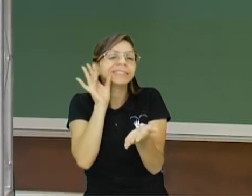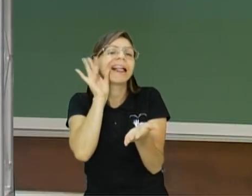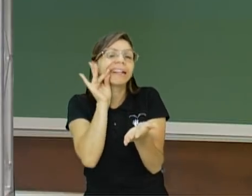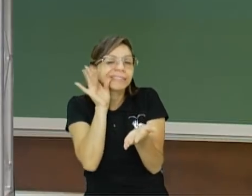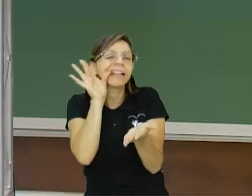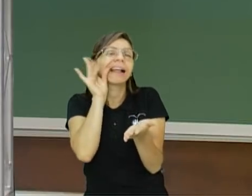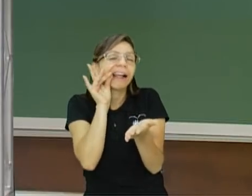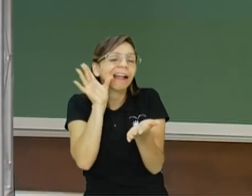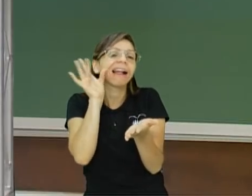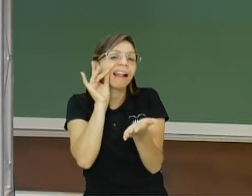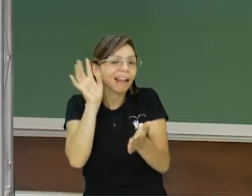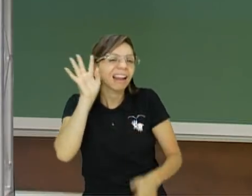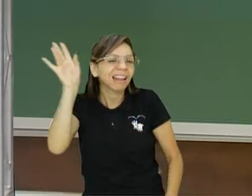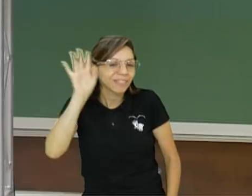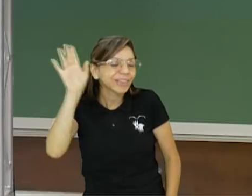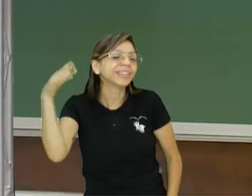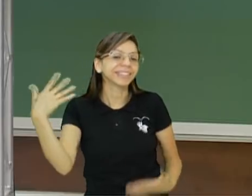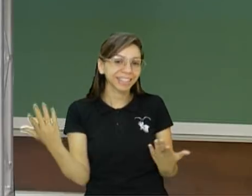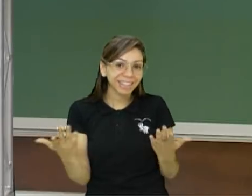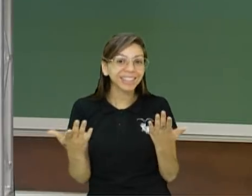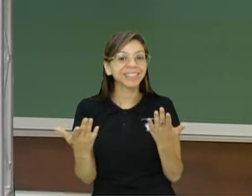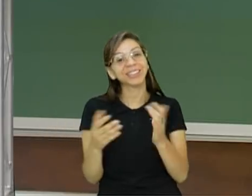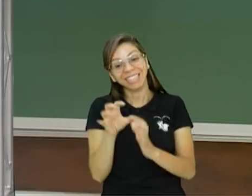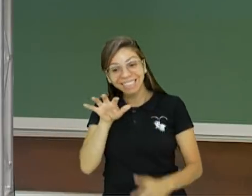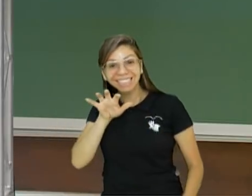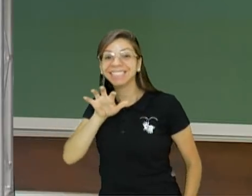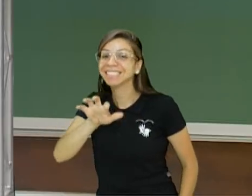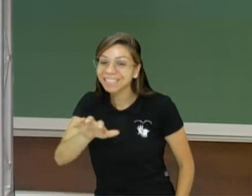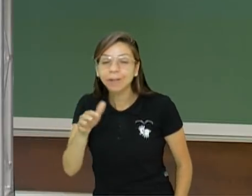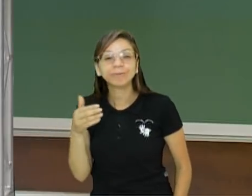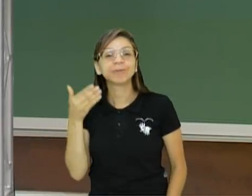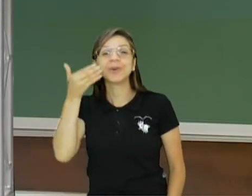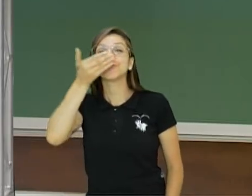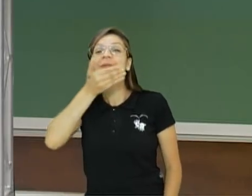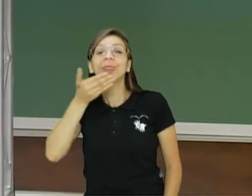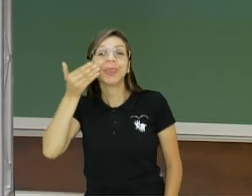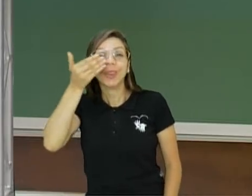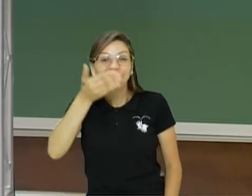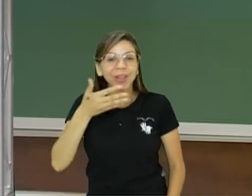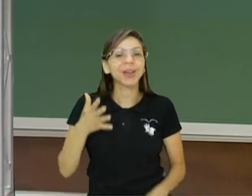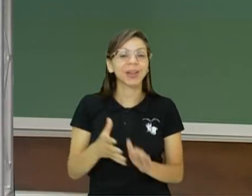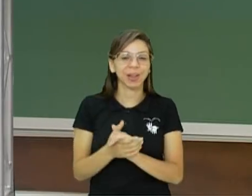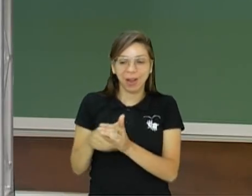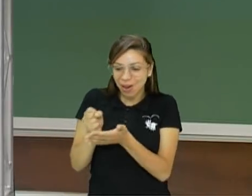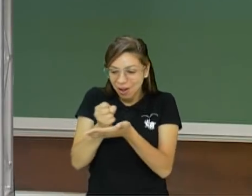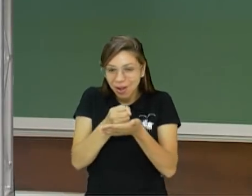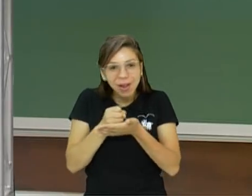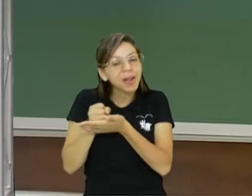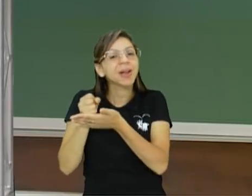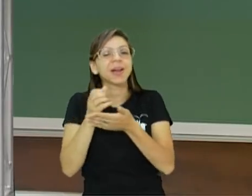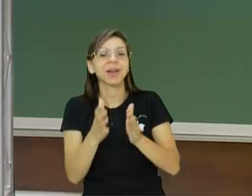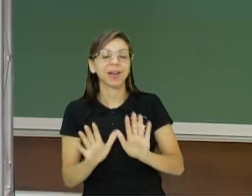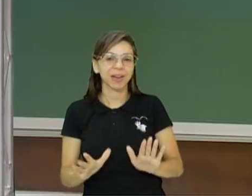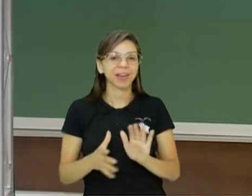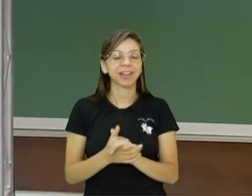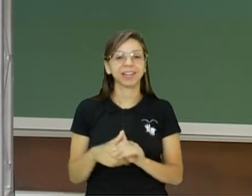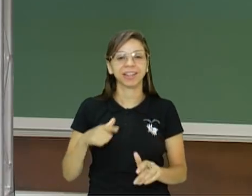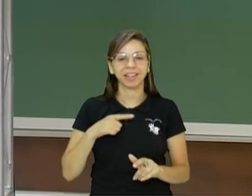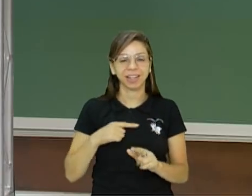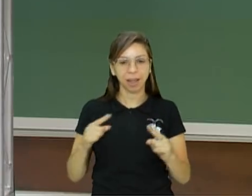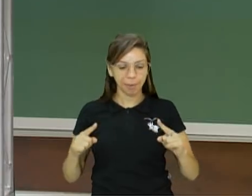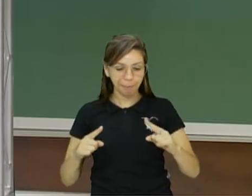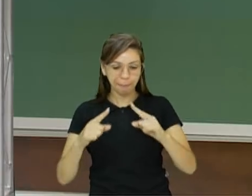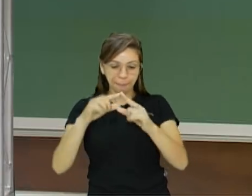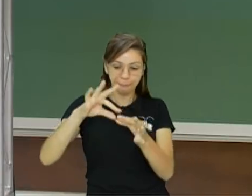ficar lembrando que comeu horas depois? É isso aí! Nós vamos construir com jujuba, com